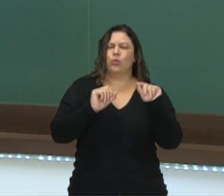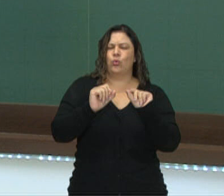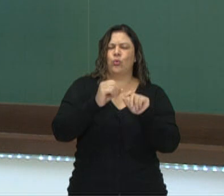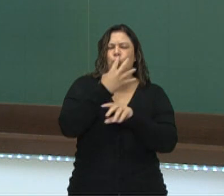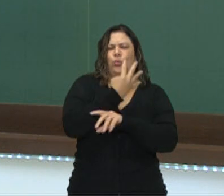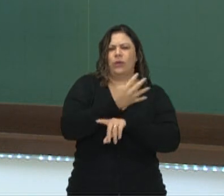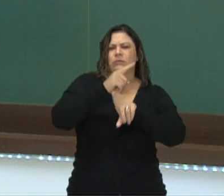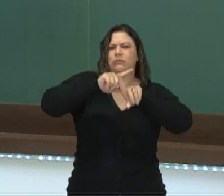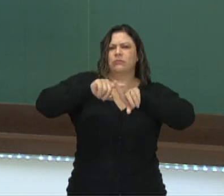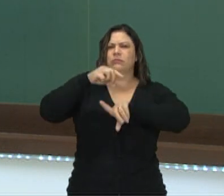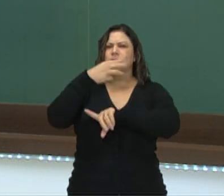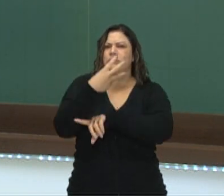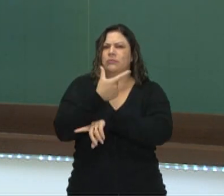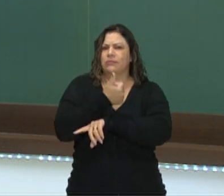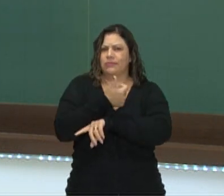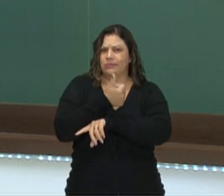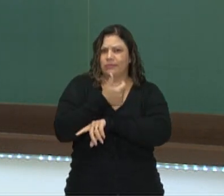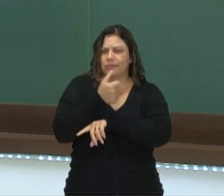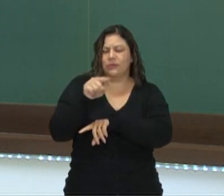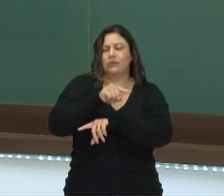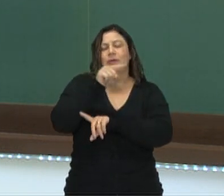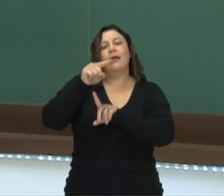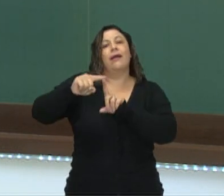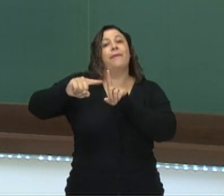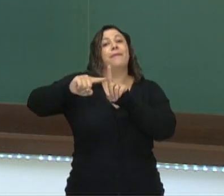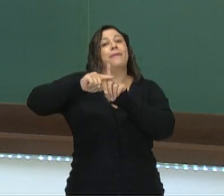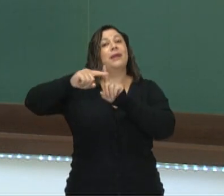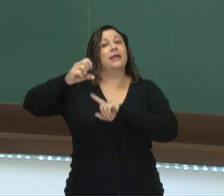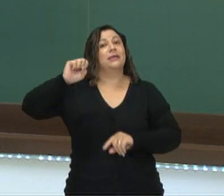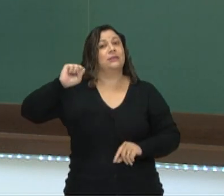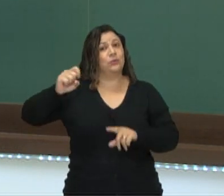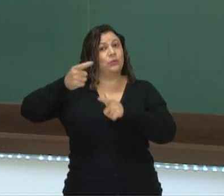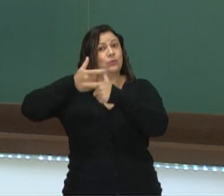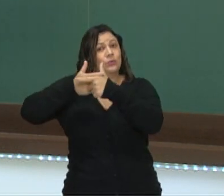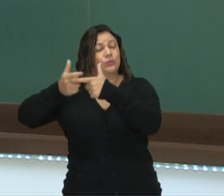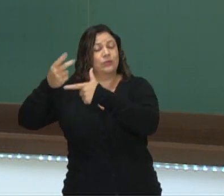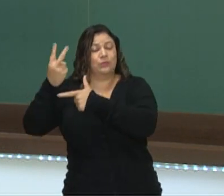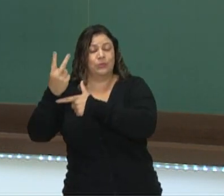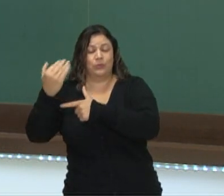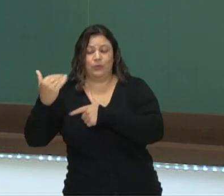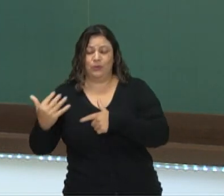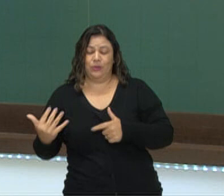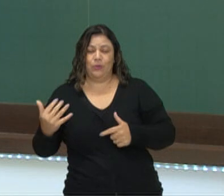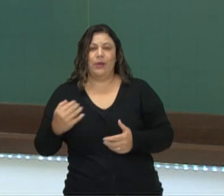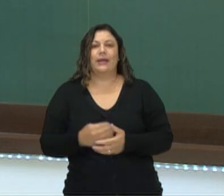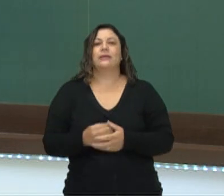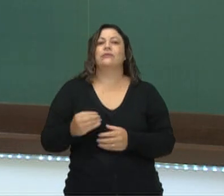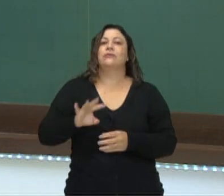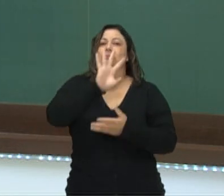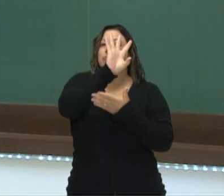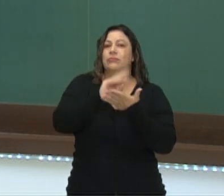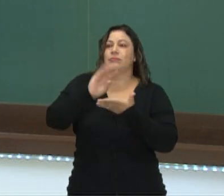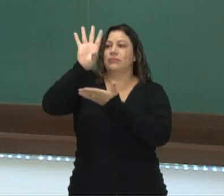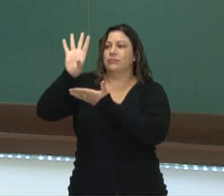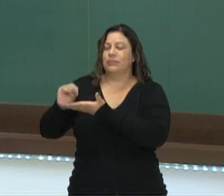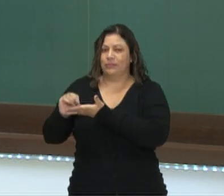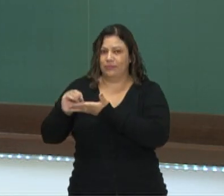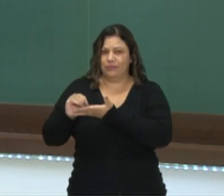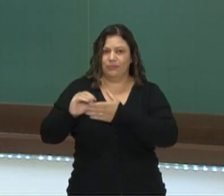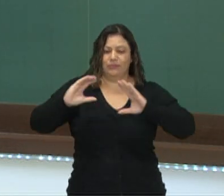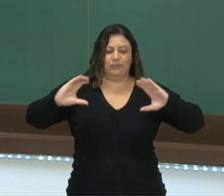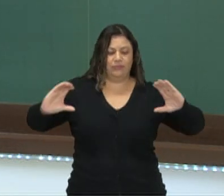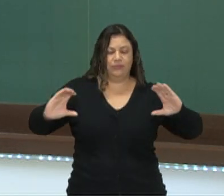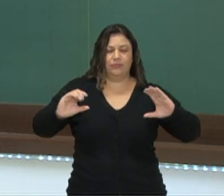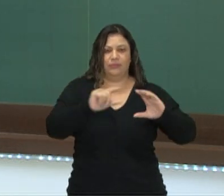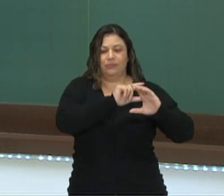3, que é 12, mais 8 divididos por 2, que é 4. E aí, repito, né, o restante aqui da expressão. Então, nós temos